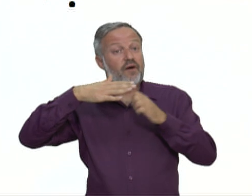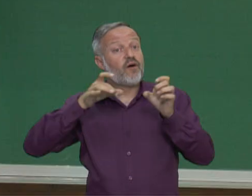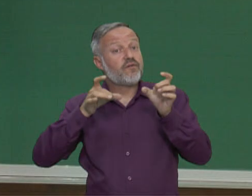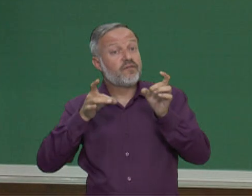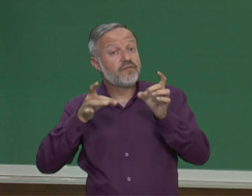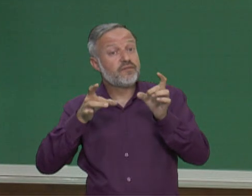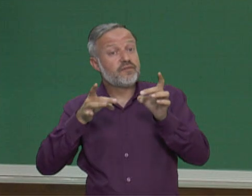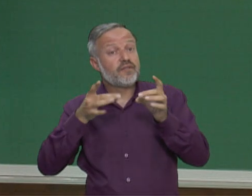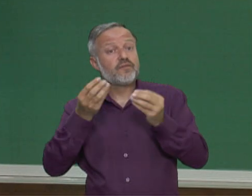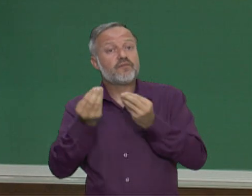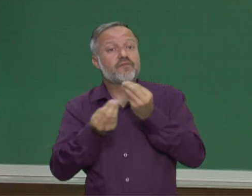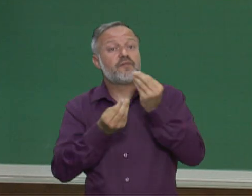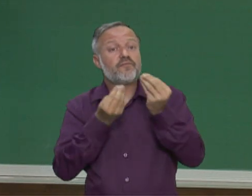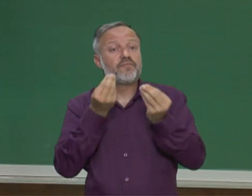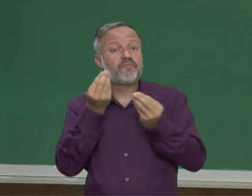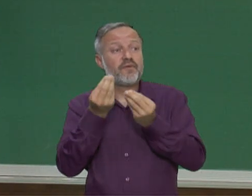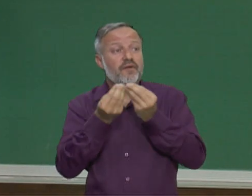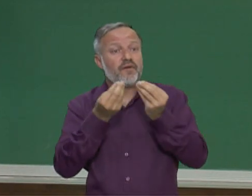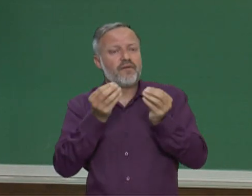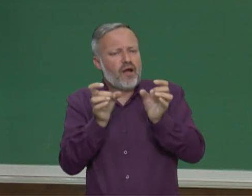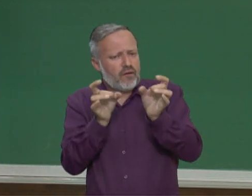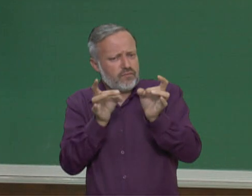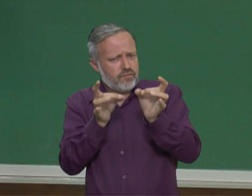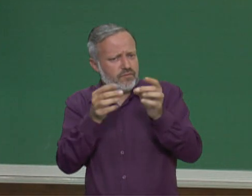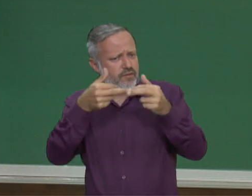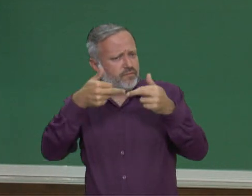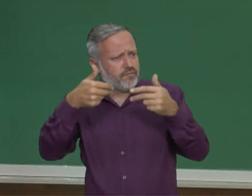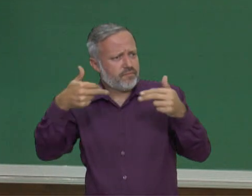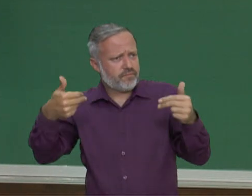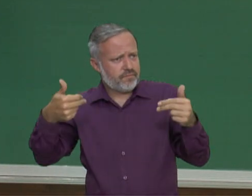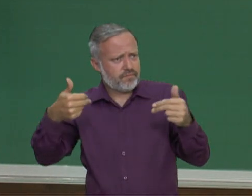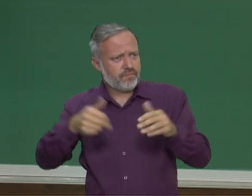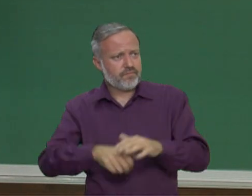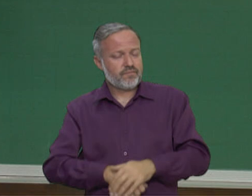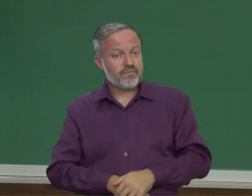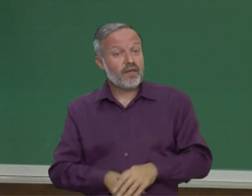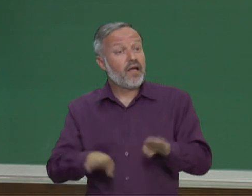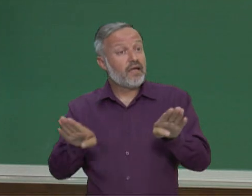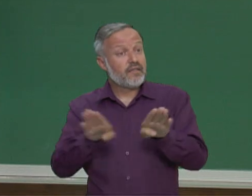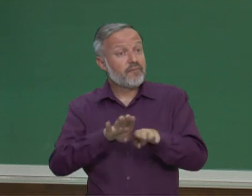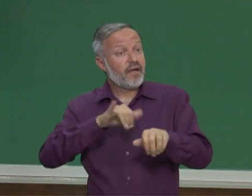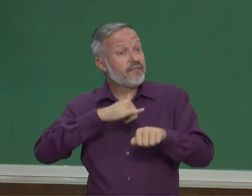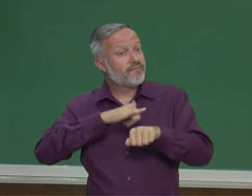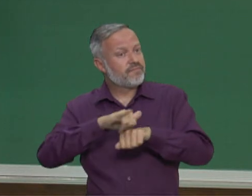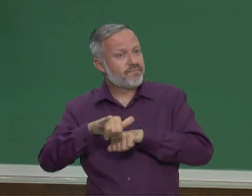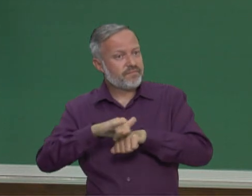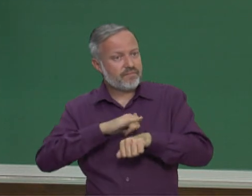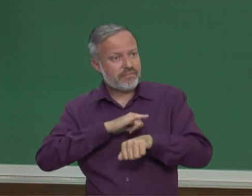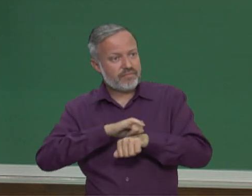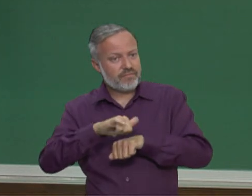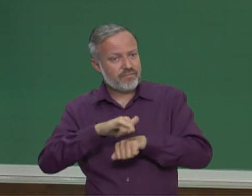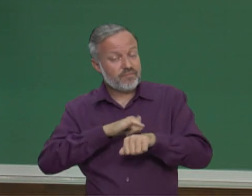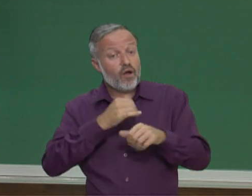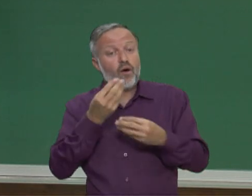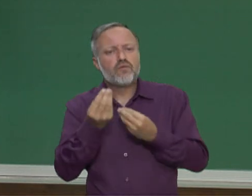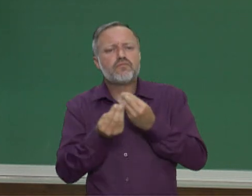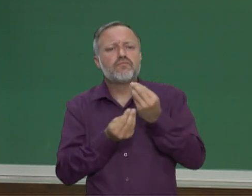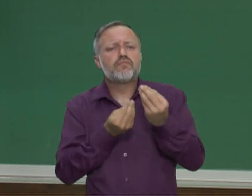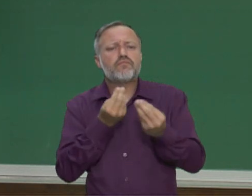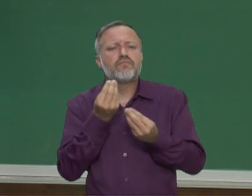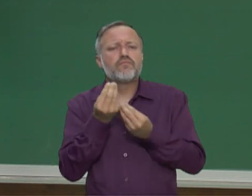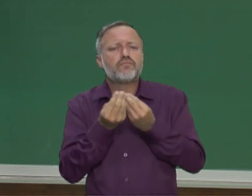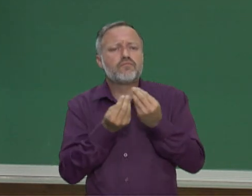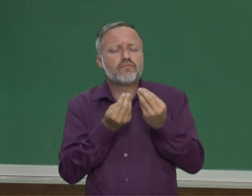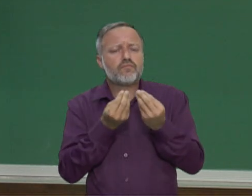e como vai ocorrer principalmente a venda daquelas mercadorias, tá? E estratégias. Como que eu vou fazer isso? De